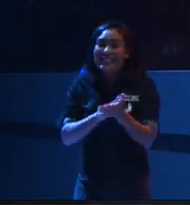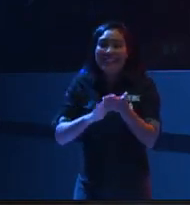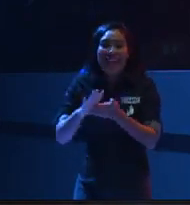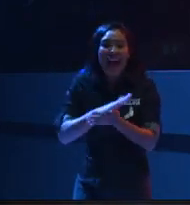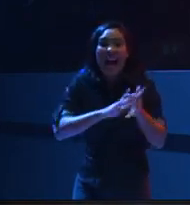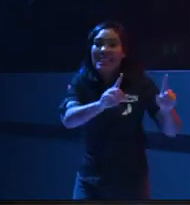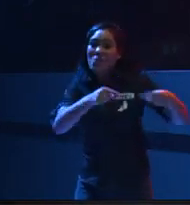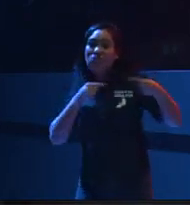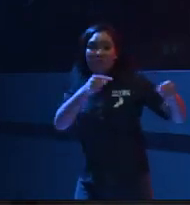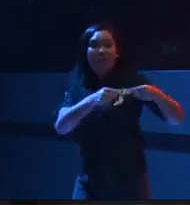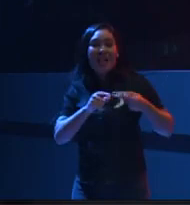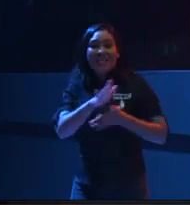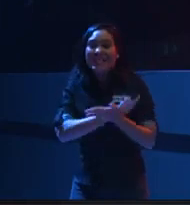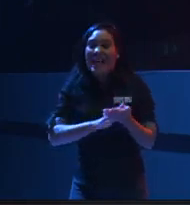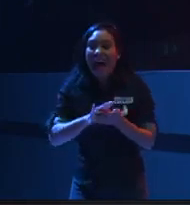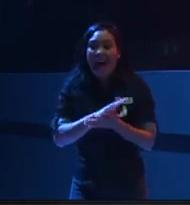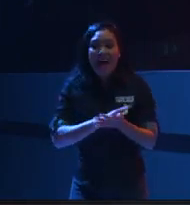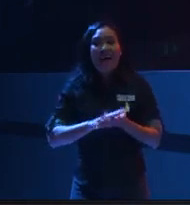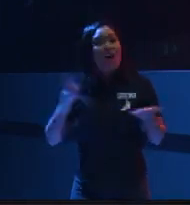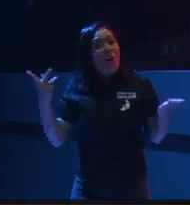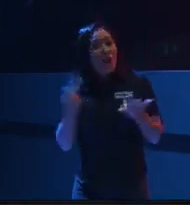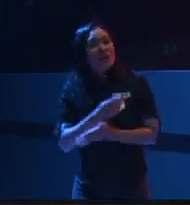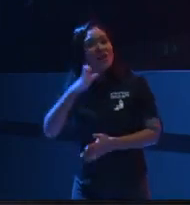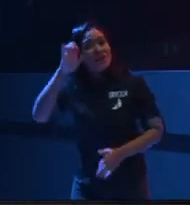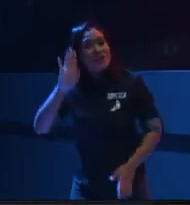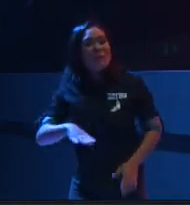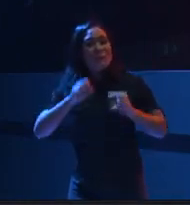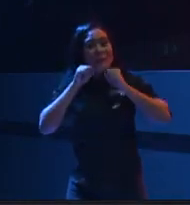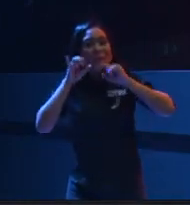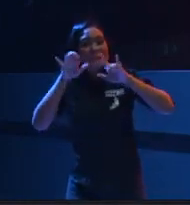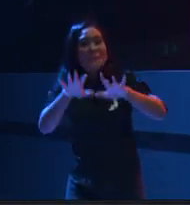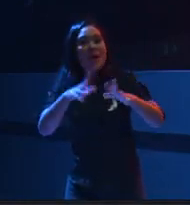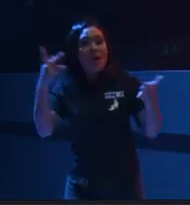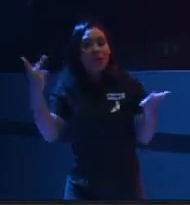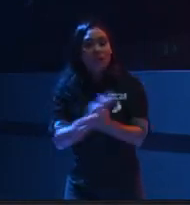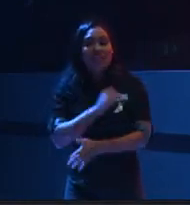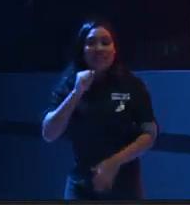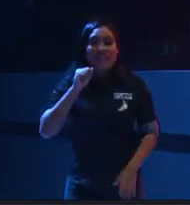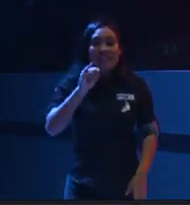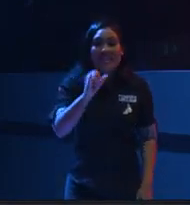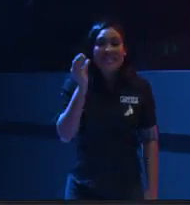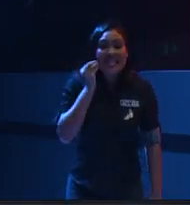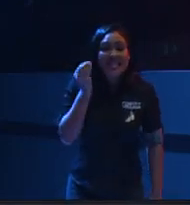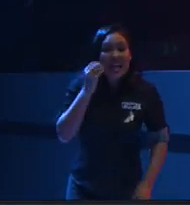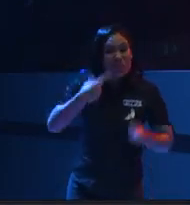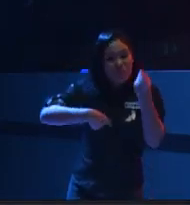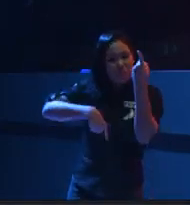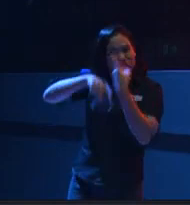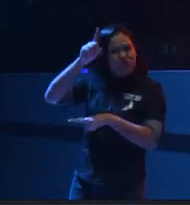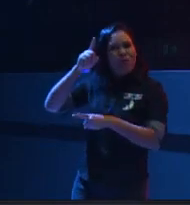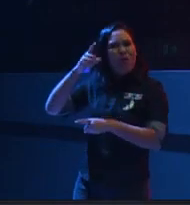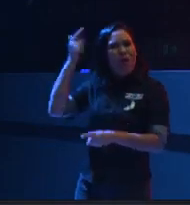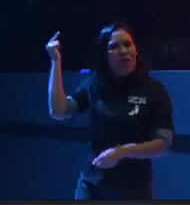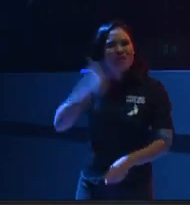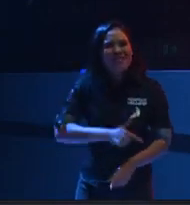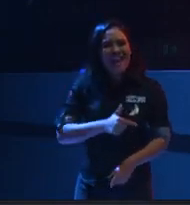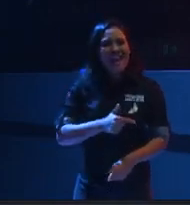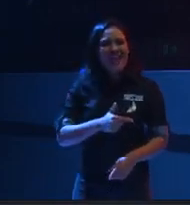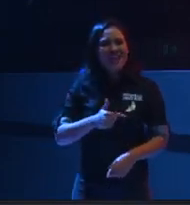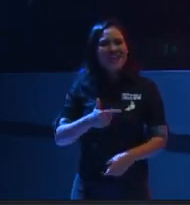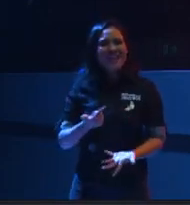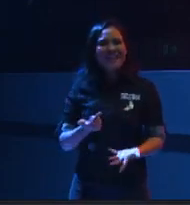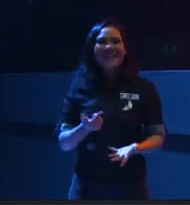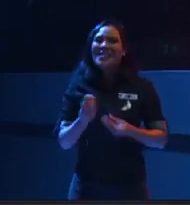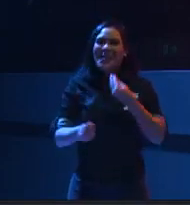as coisas acontecem para você quando você passa no teste os milagres estarão muito mais